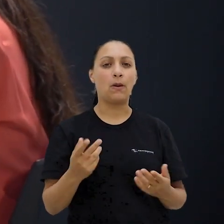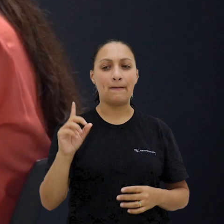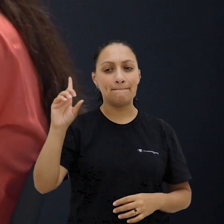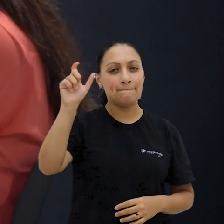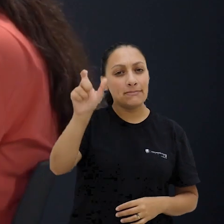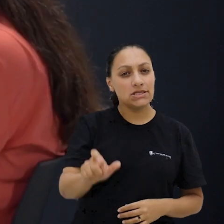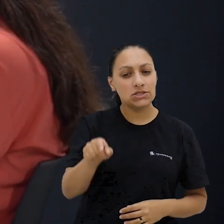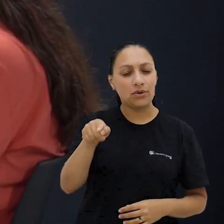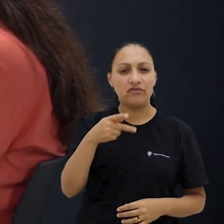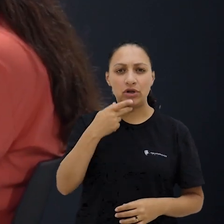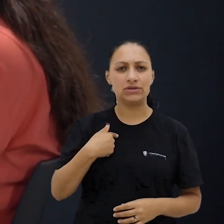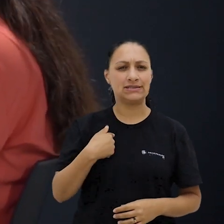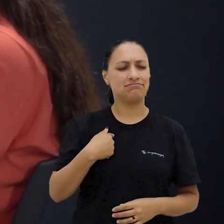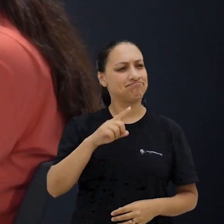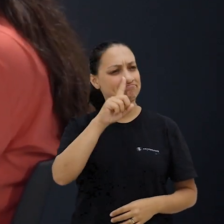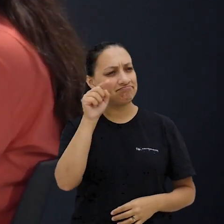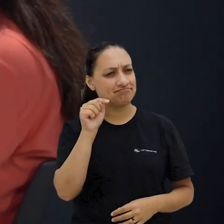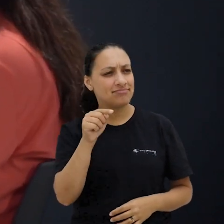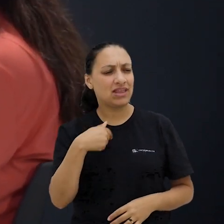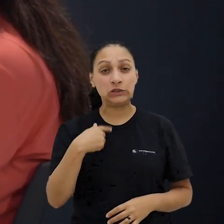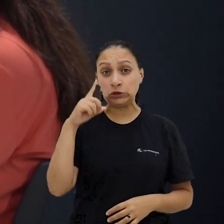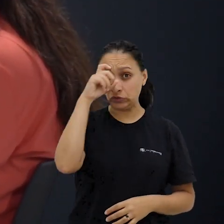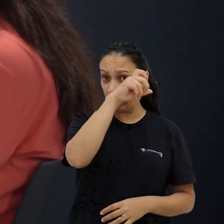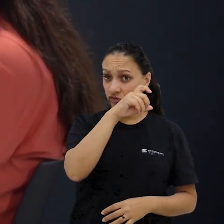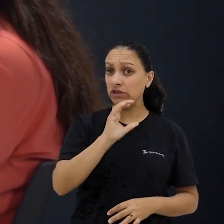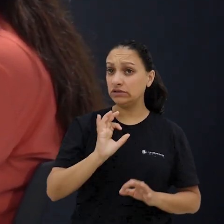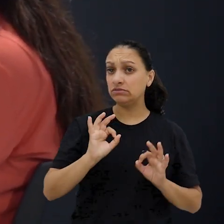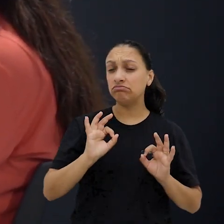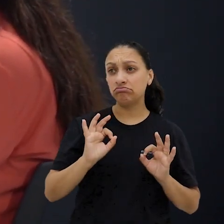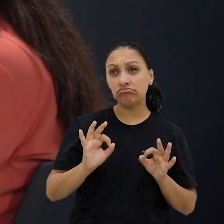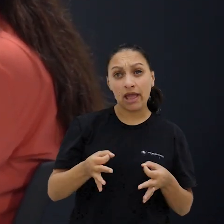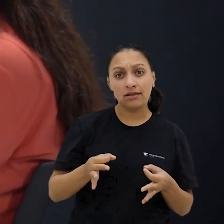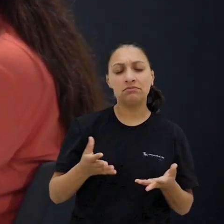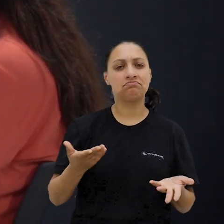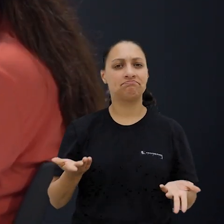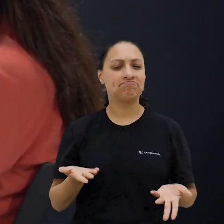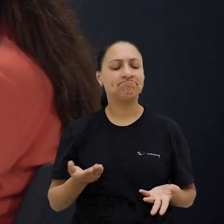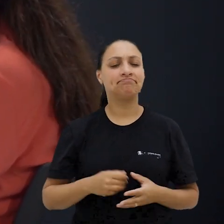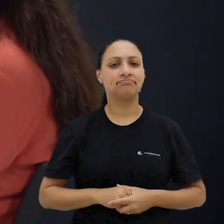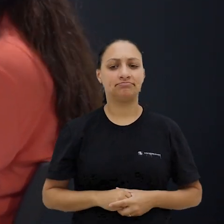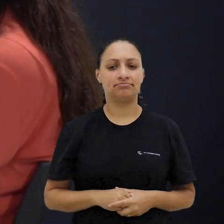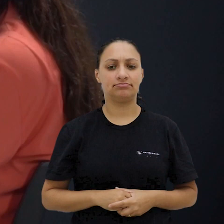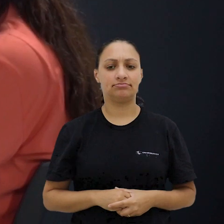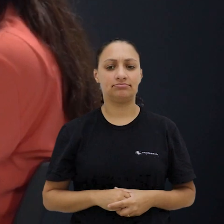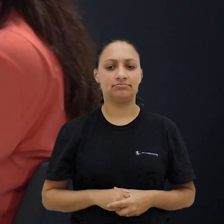gente falou assim, será que não é? Será que é tão difícil assim mesmo? Questiono sempre e, isso. Né? E deu...